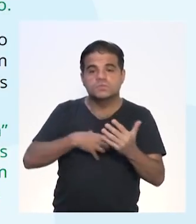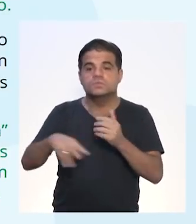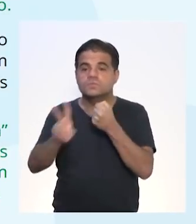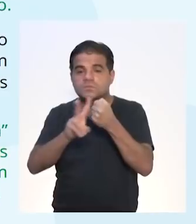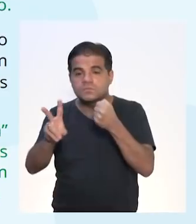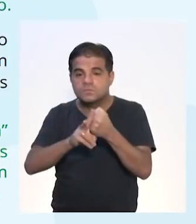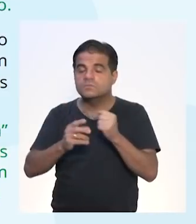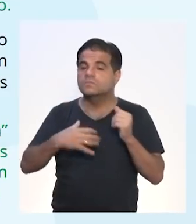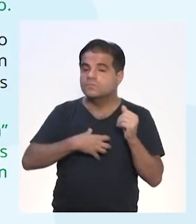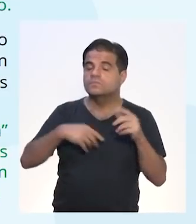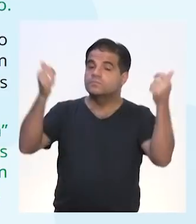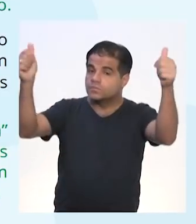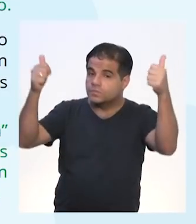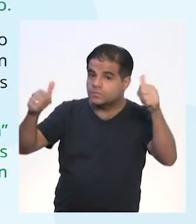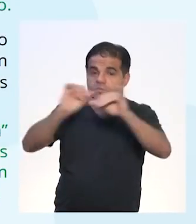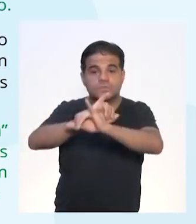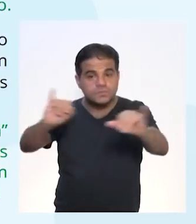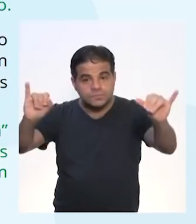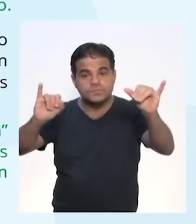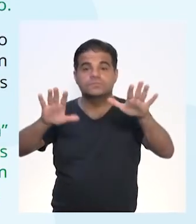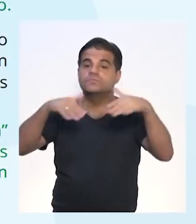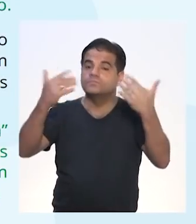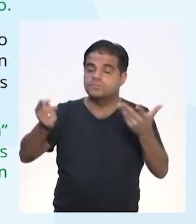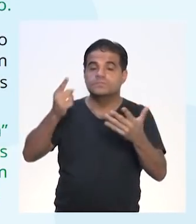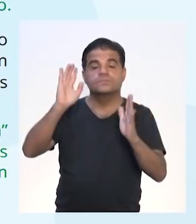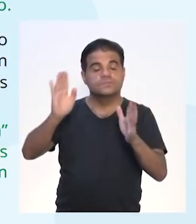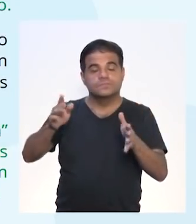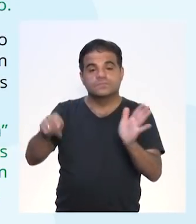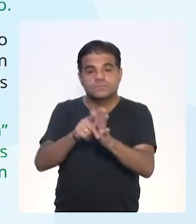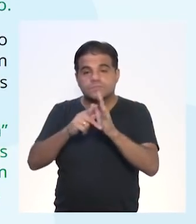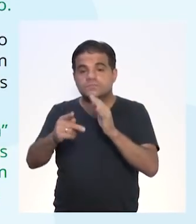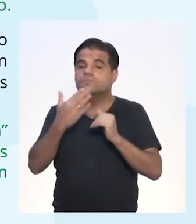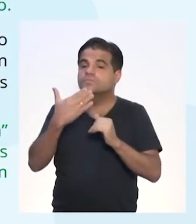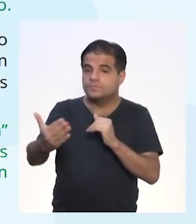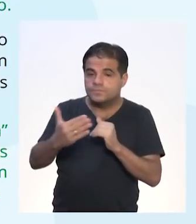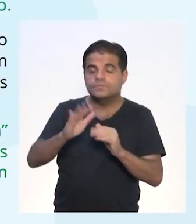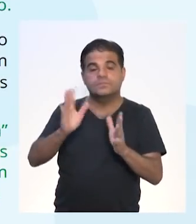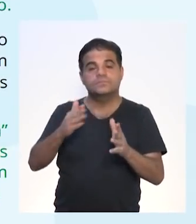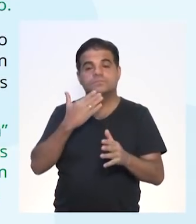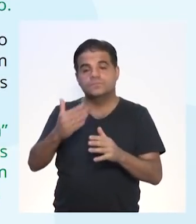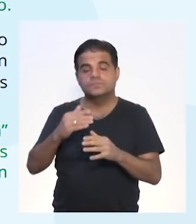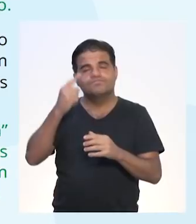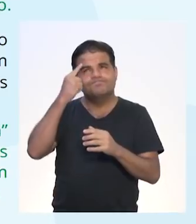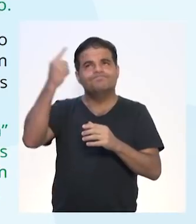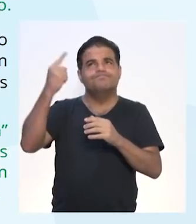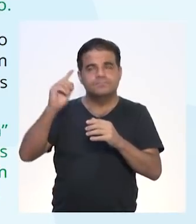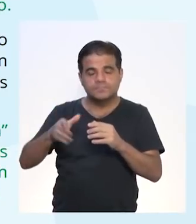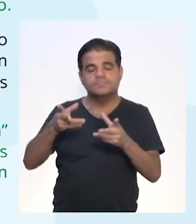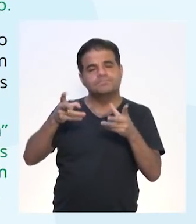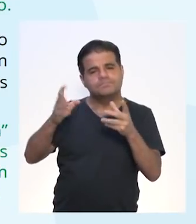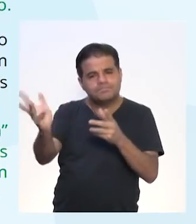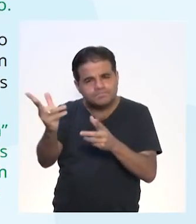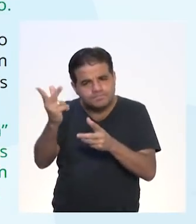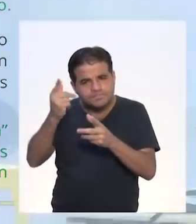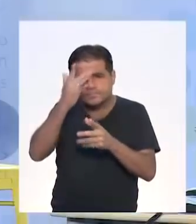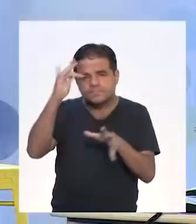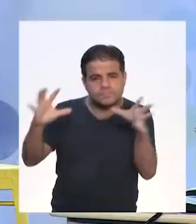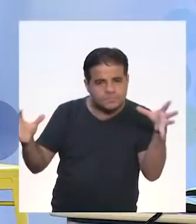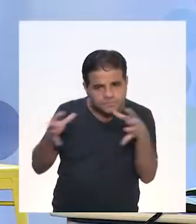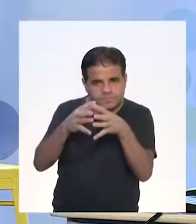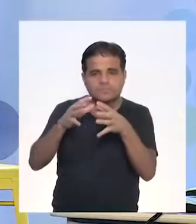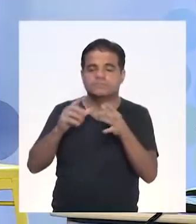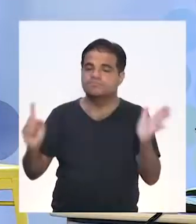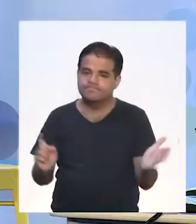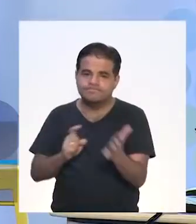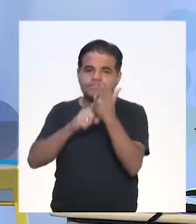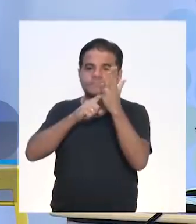comuns nos cartazes de campanhas, em geral, uma vez que fazem apelos, pedidos com a intenção de persuadir o público-alvo.